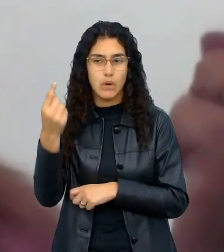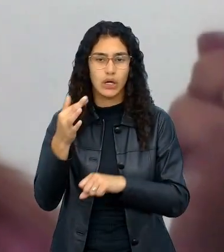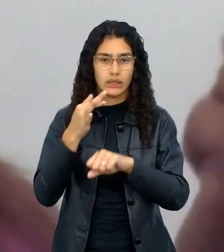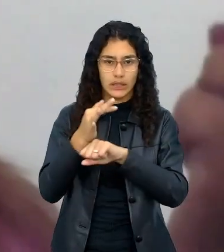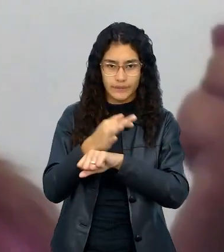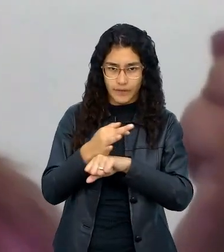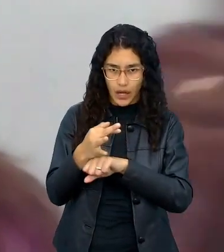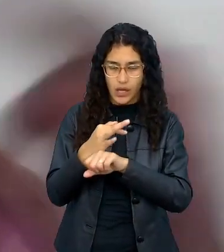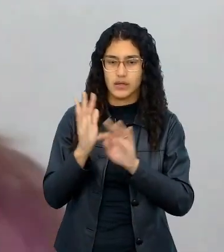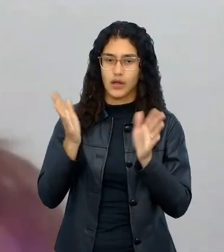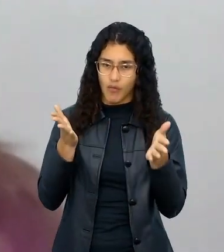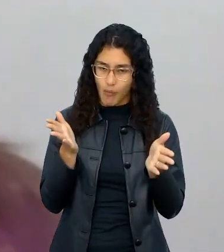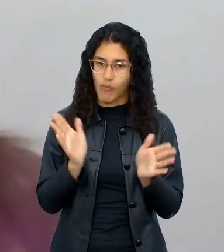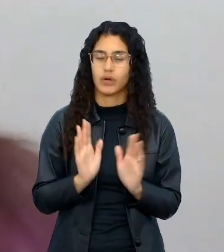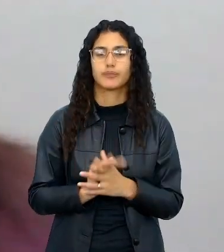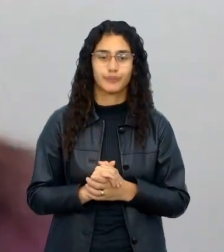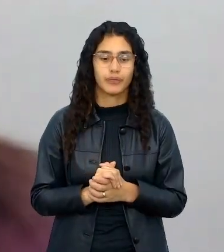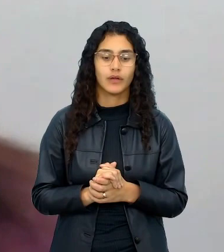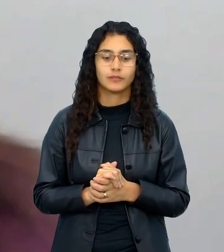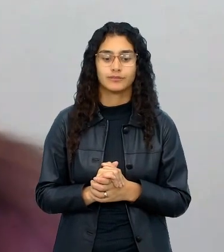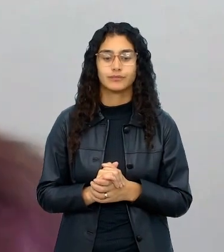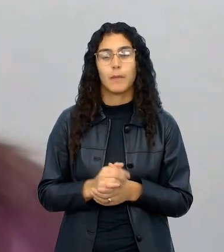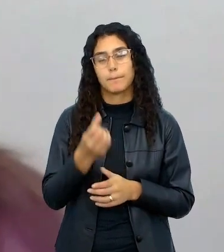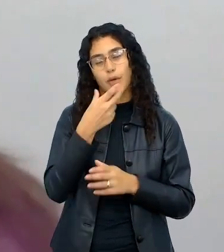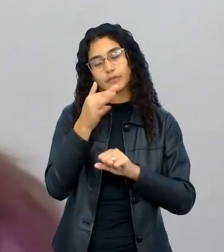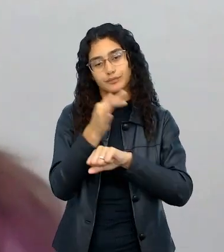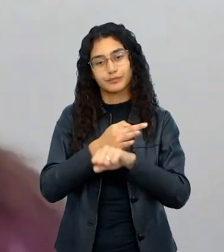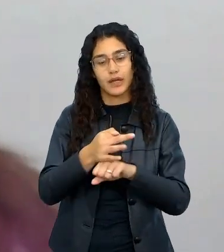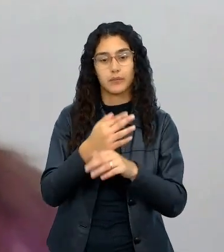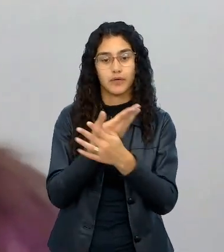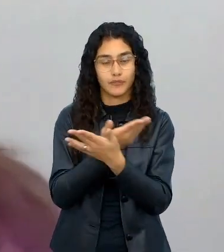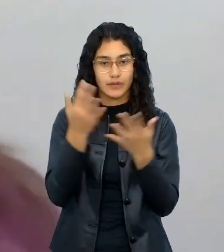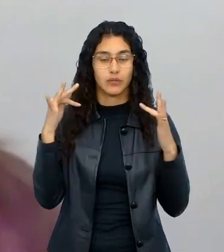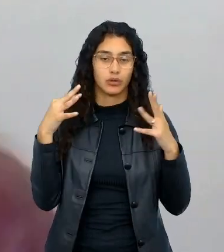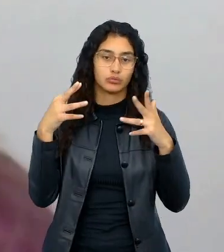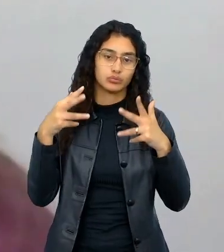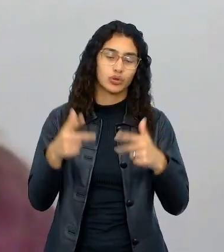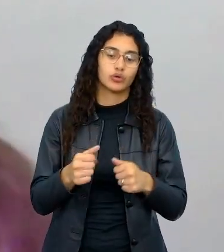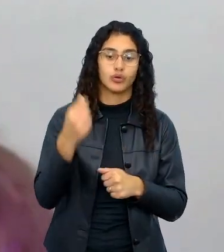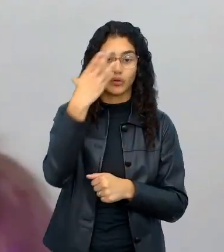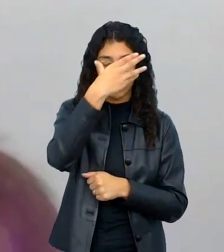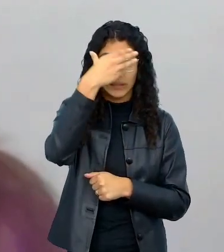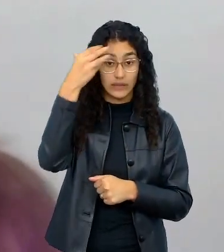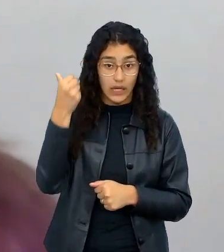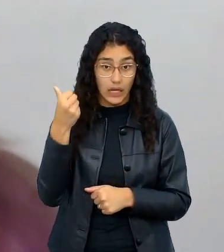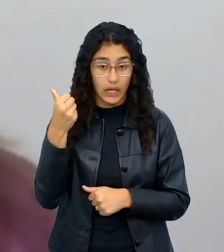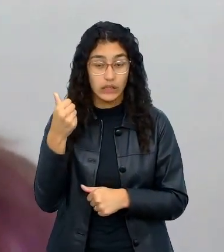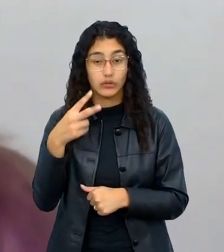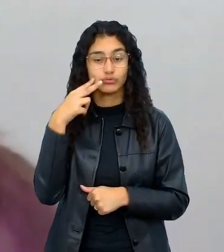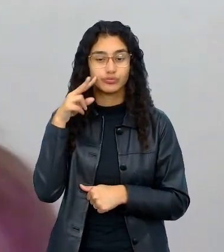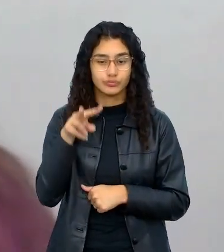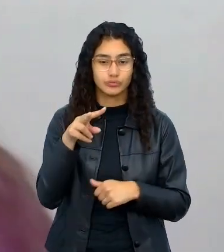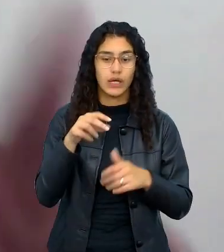férias, é isso? Então, boas férias, bom descanso para todos. Não esqueçam de